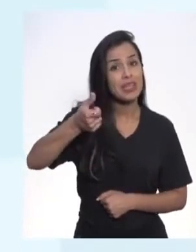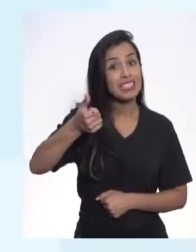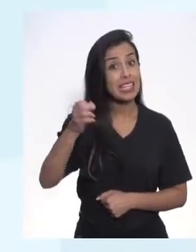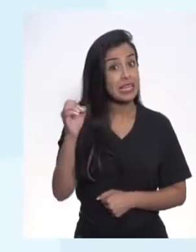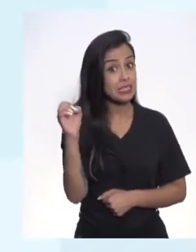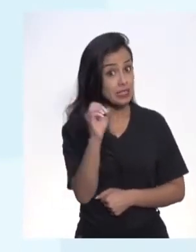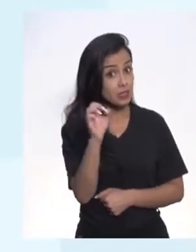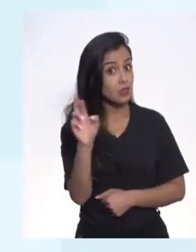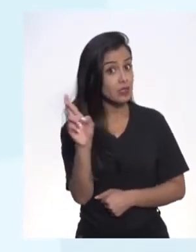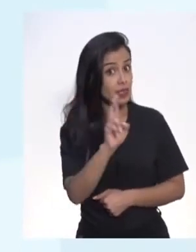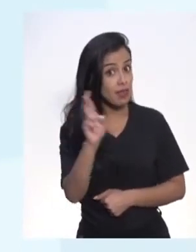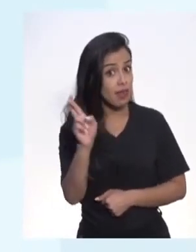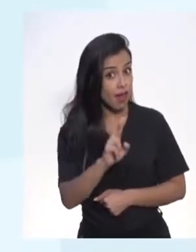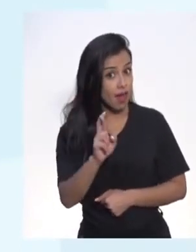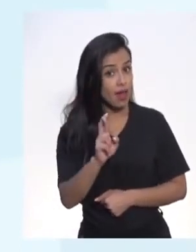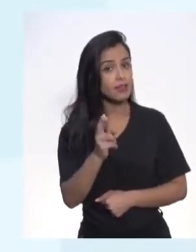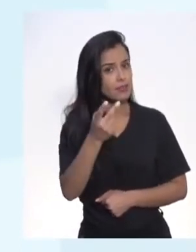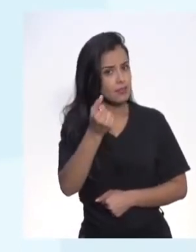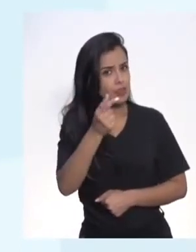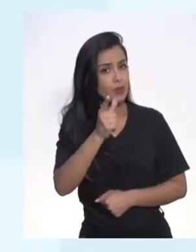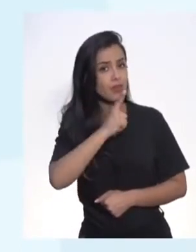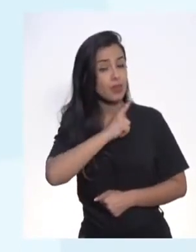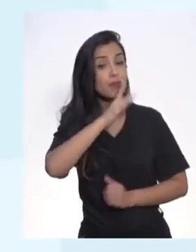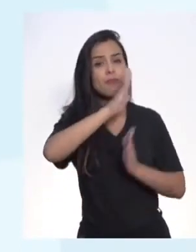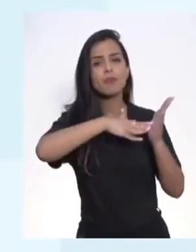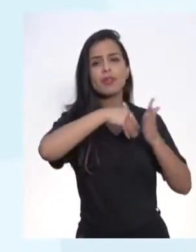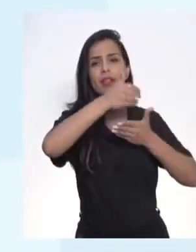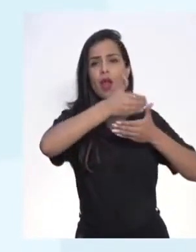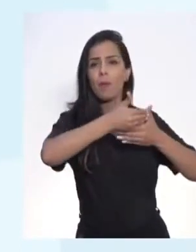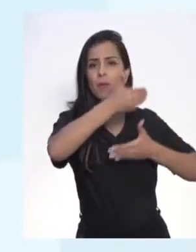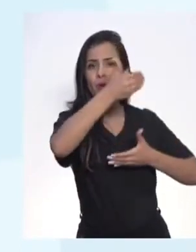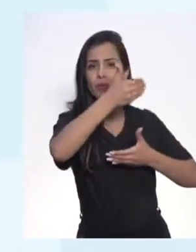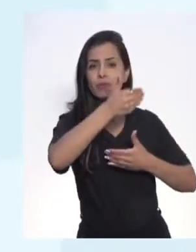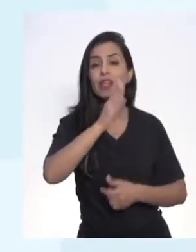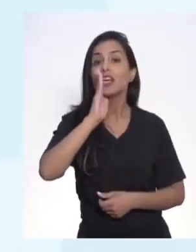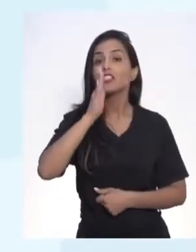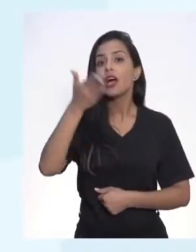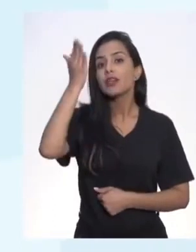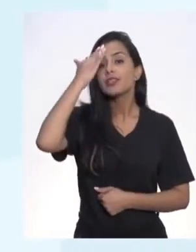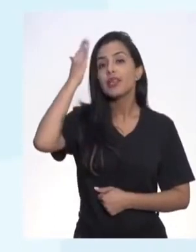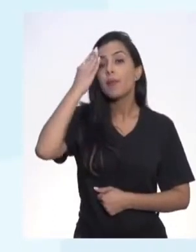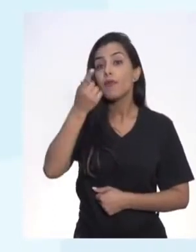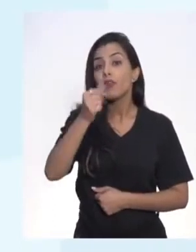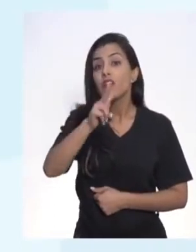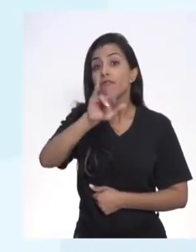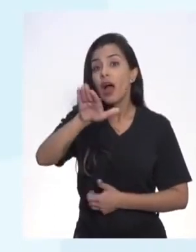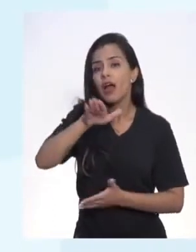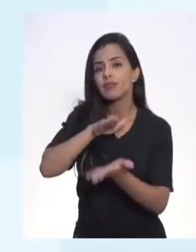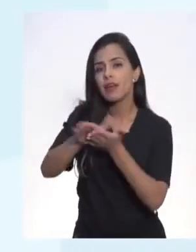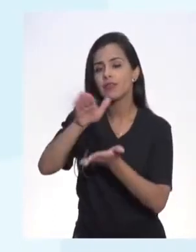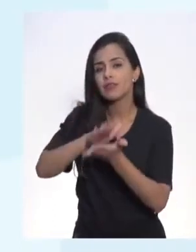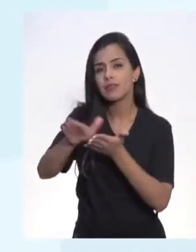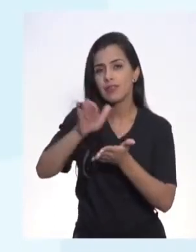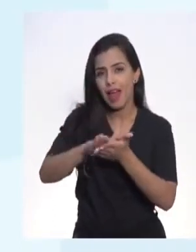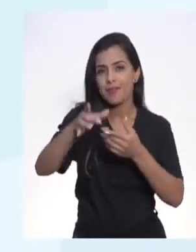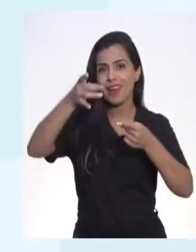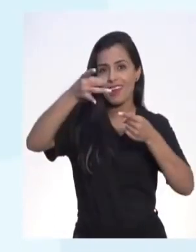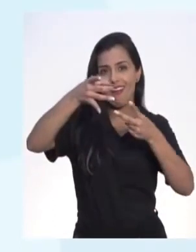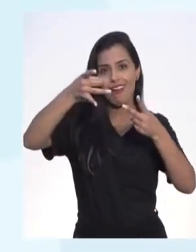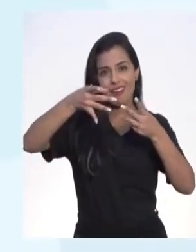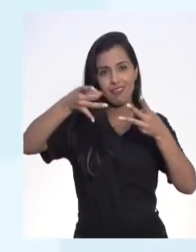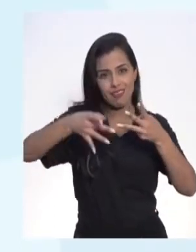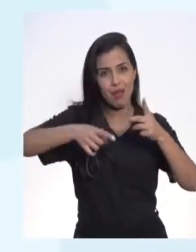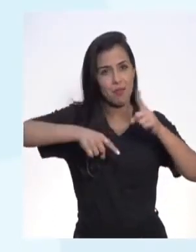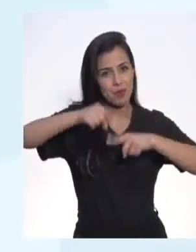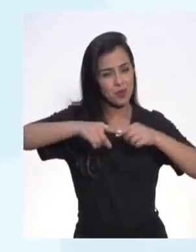1.600 para pintar o muro. A gente já fez a conta de quanto ele gasta para cada produto. Produto 1, produto